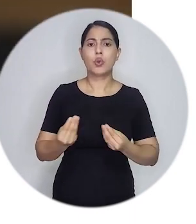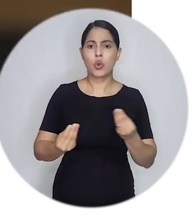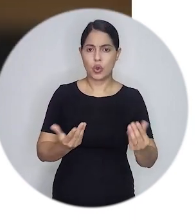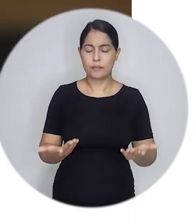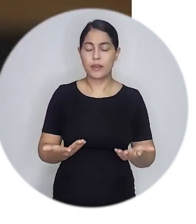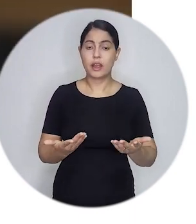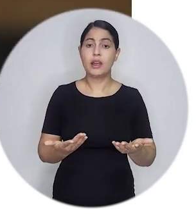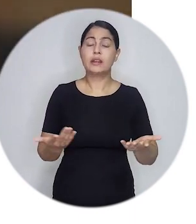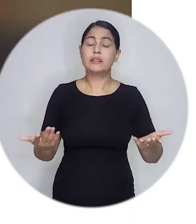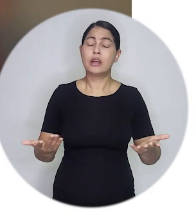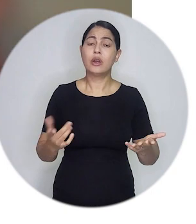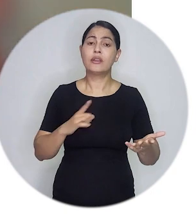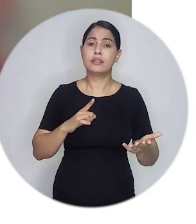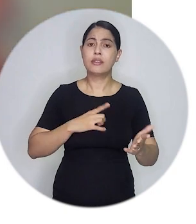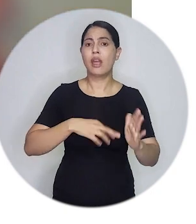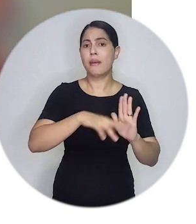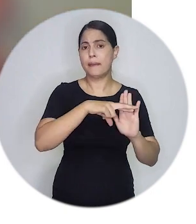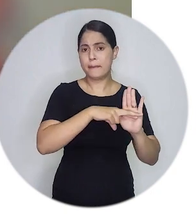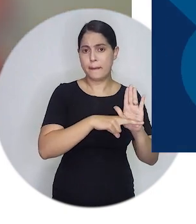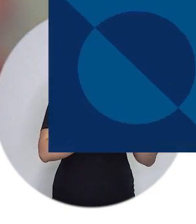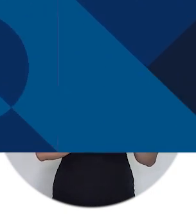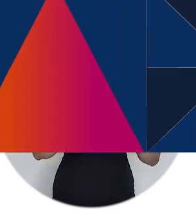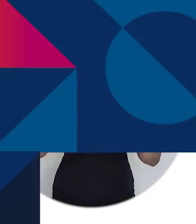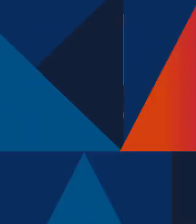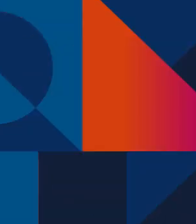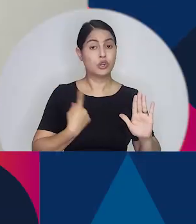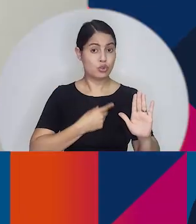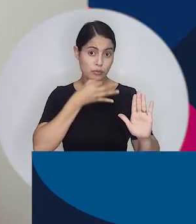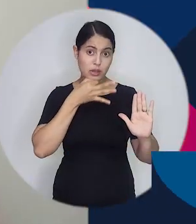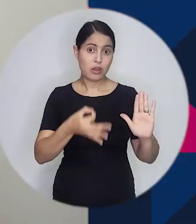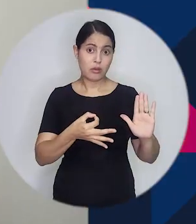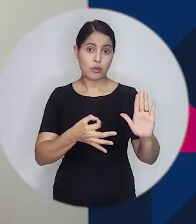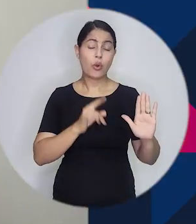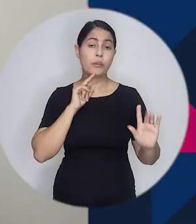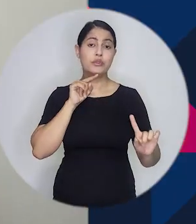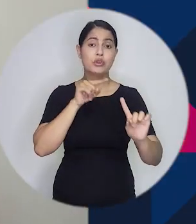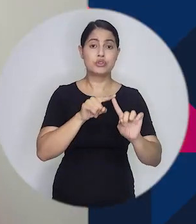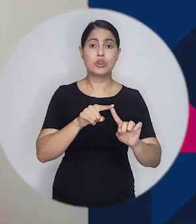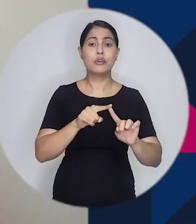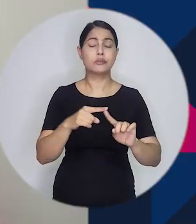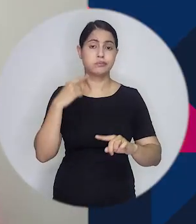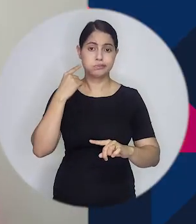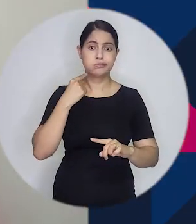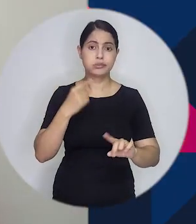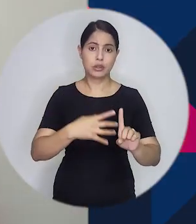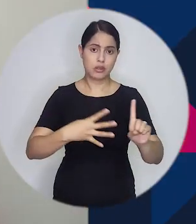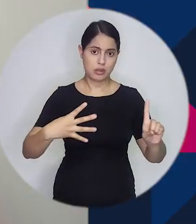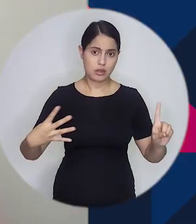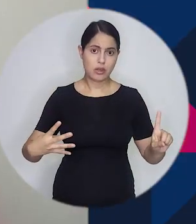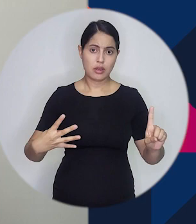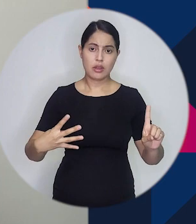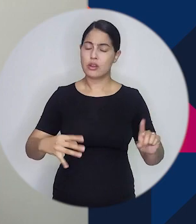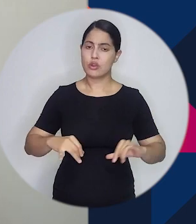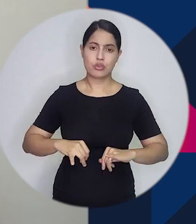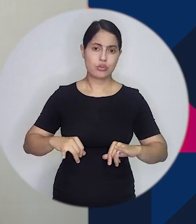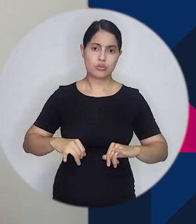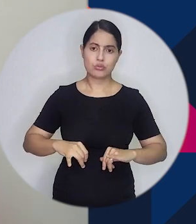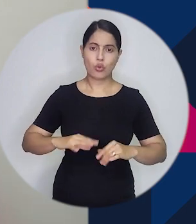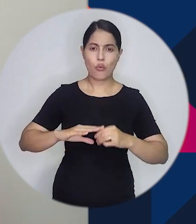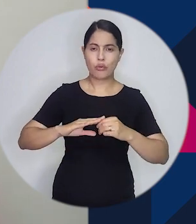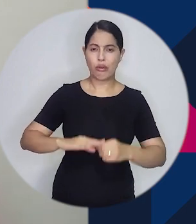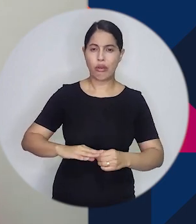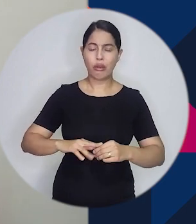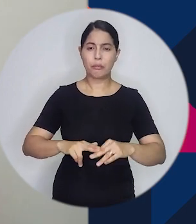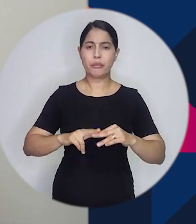gênero. Hoje, algumas situações precisam ser atualizadas e regulamentadas, ao nosso ver, para que a advocacia de pessoas